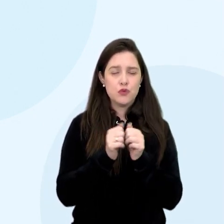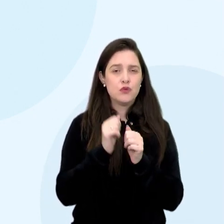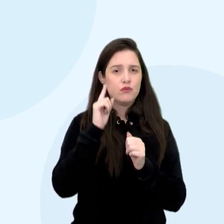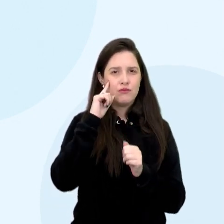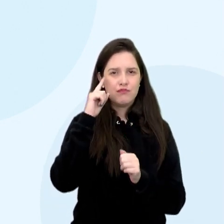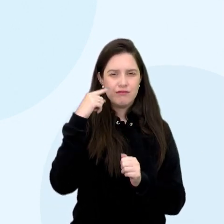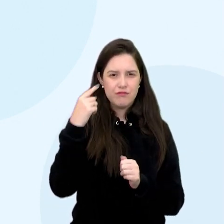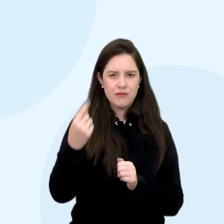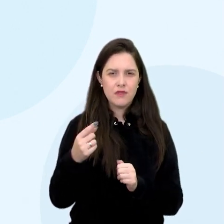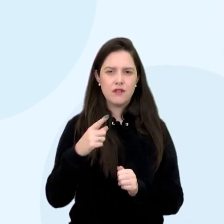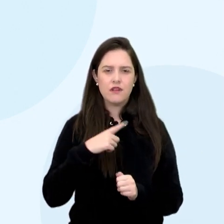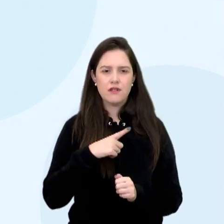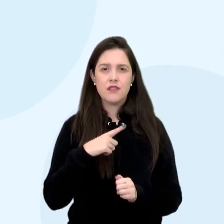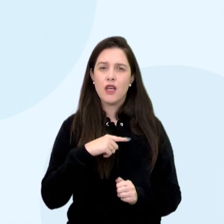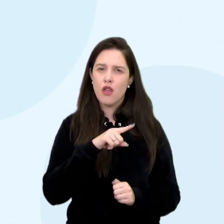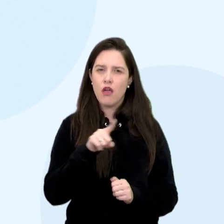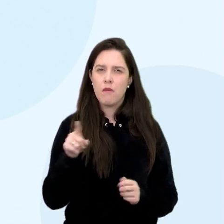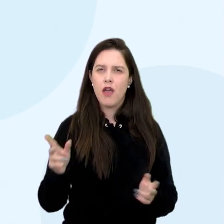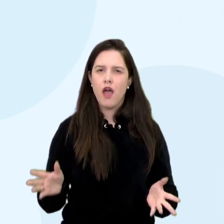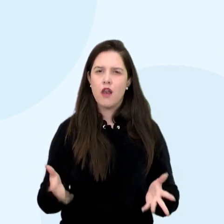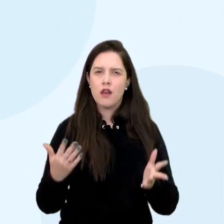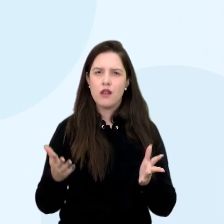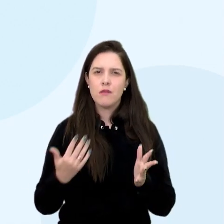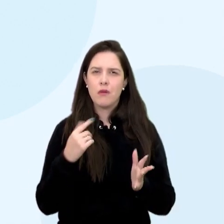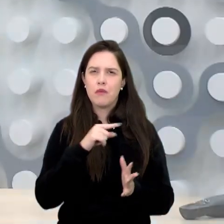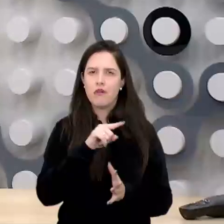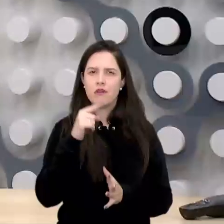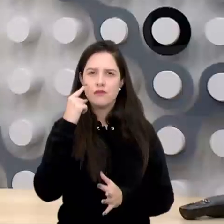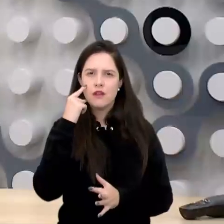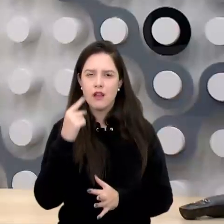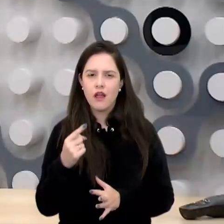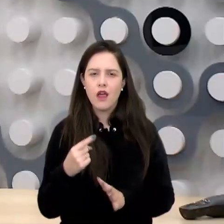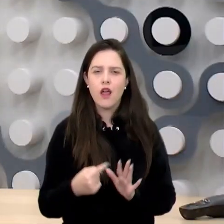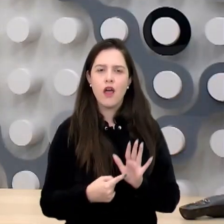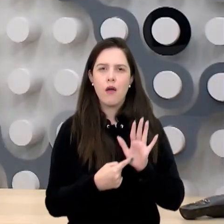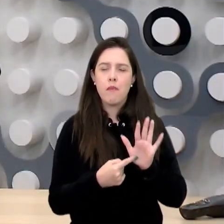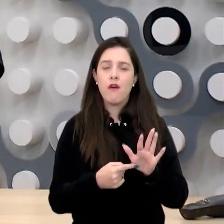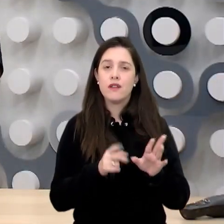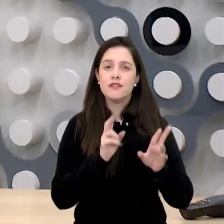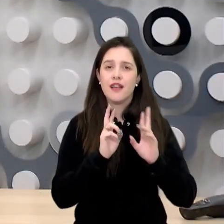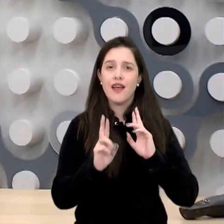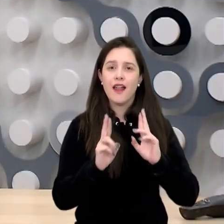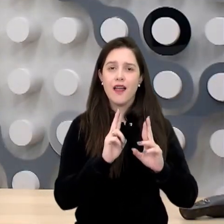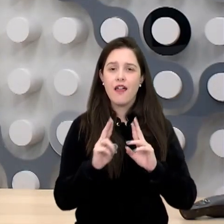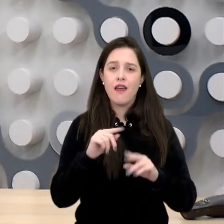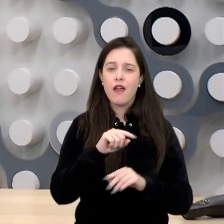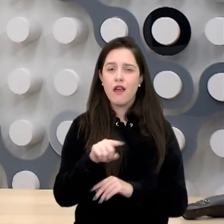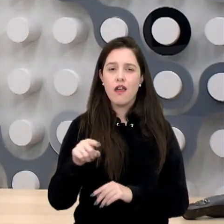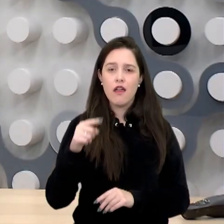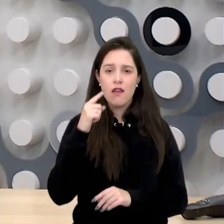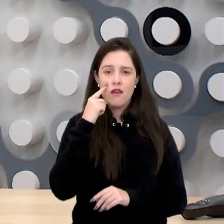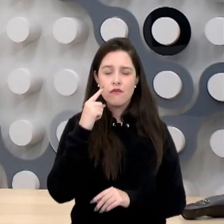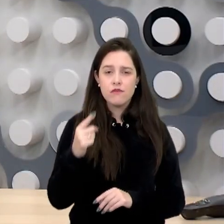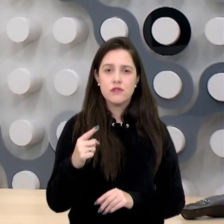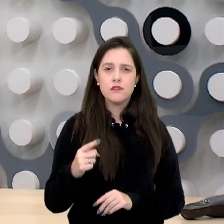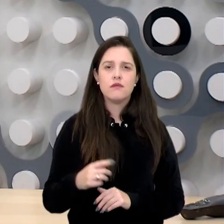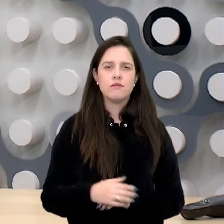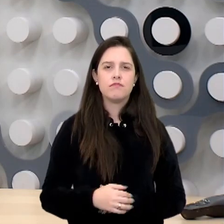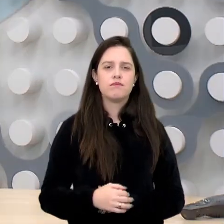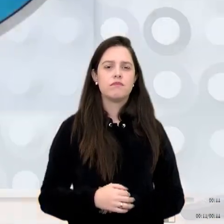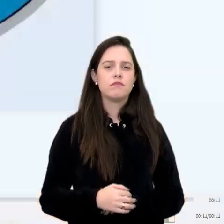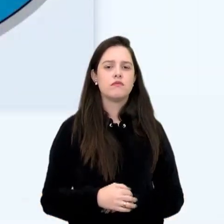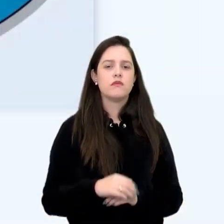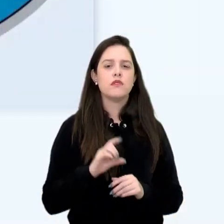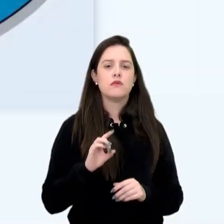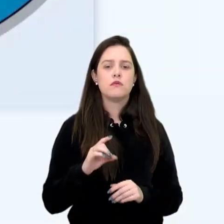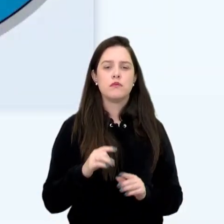trouxe aí uma animação para vocês verem, né, que mostra essa relação aí. Vocês vão ver nessa animação, né, que ela vai